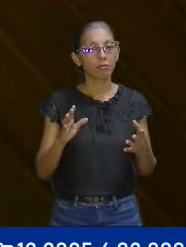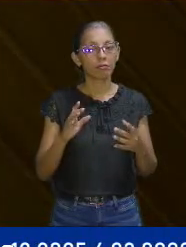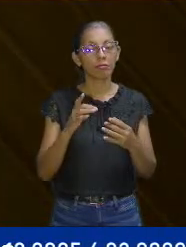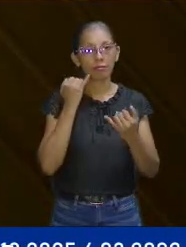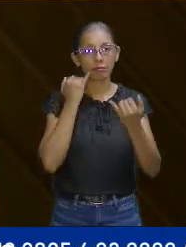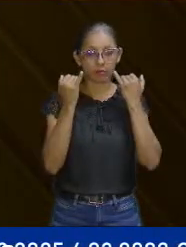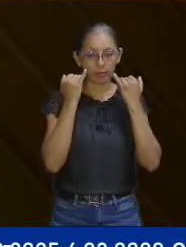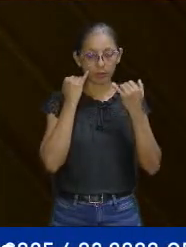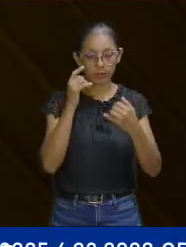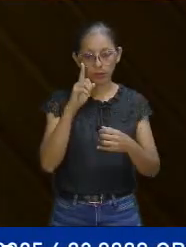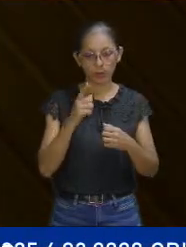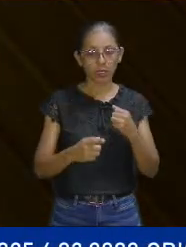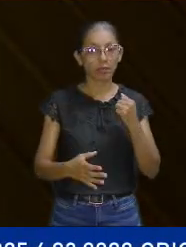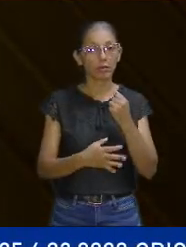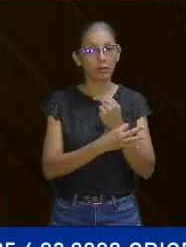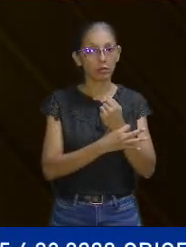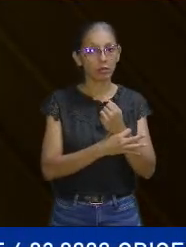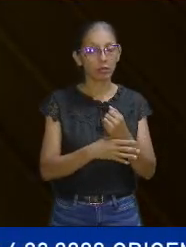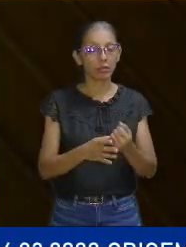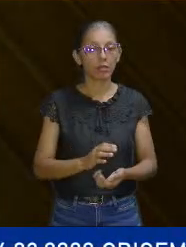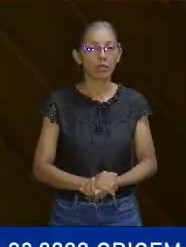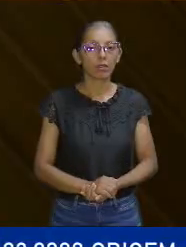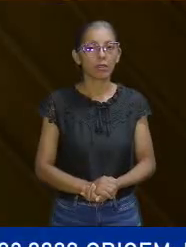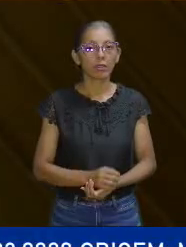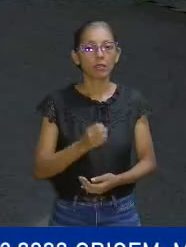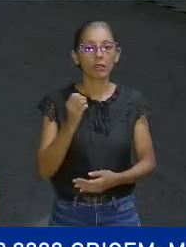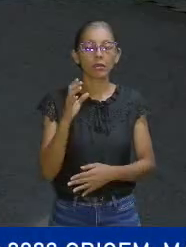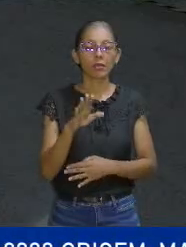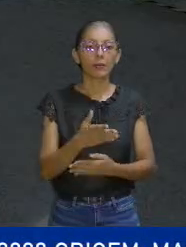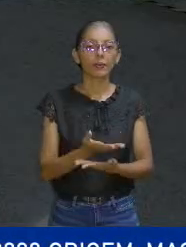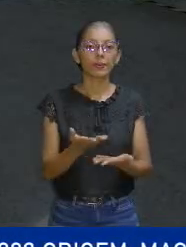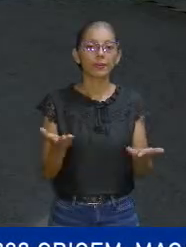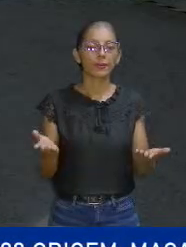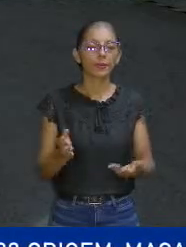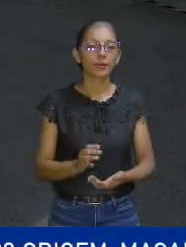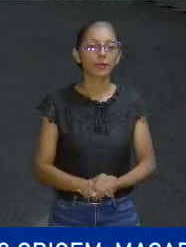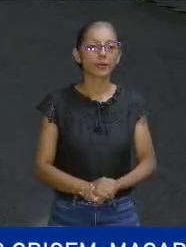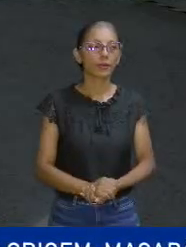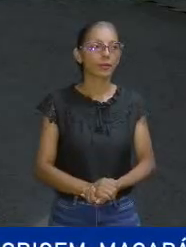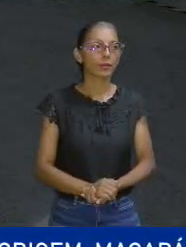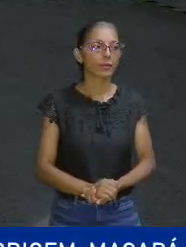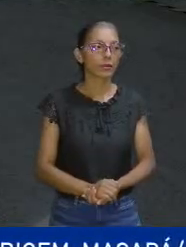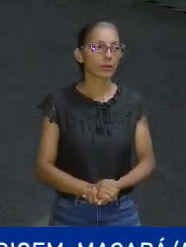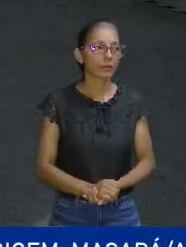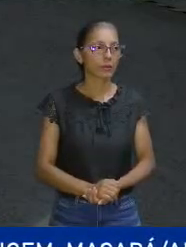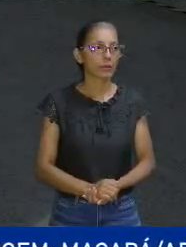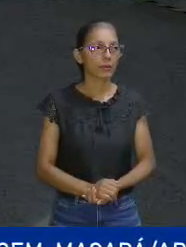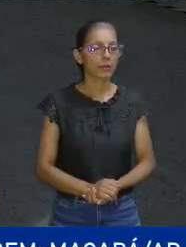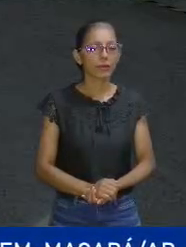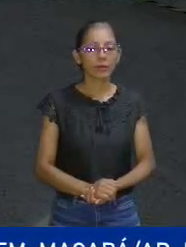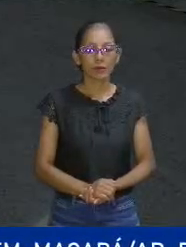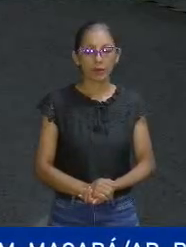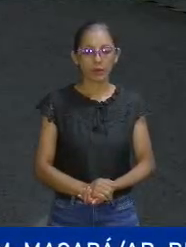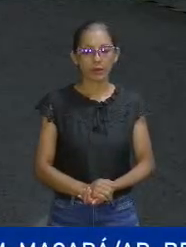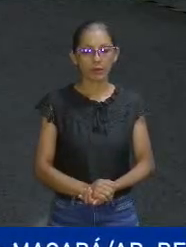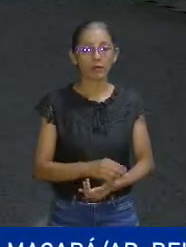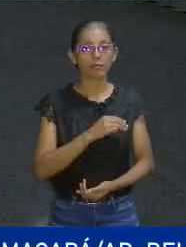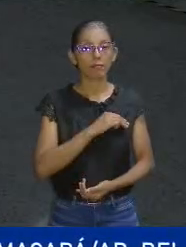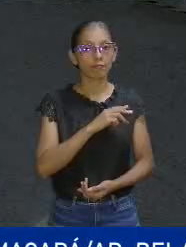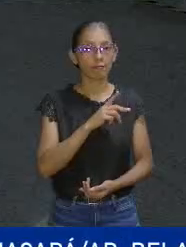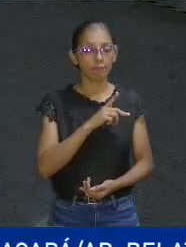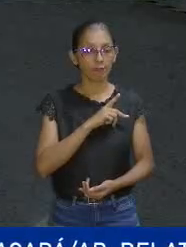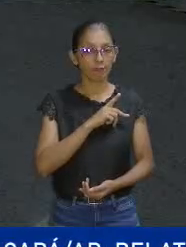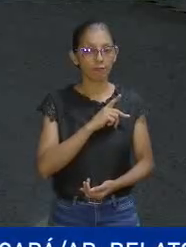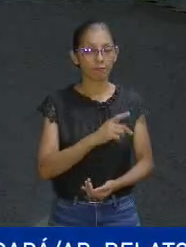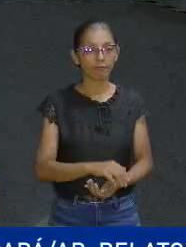mandado de segurança, é o que se requer. Uma boa tarde a todos. Imagem para o plenário. Obrigada, senhor presidente. O Ministério Público reitera os termos do